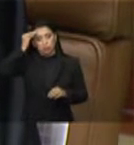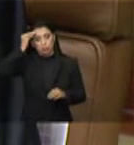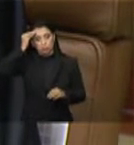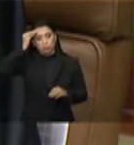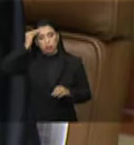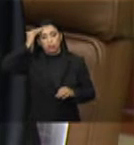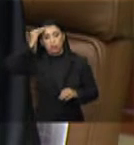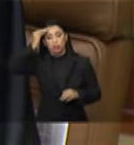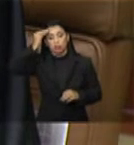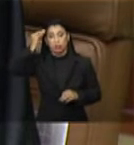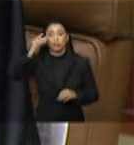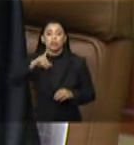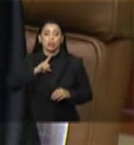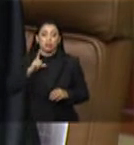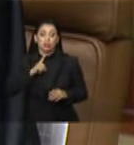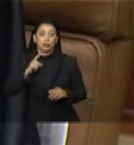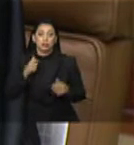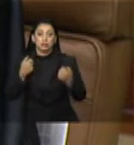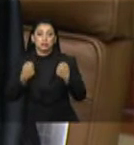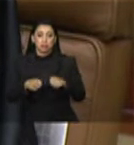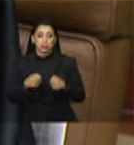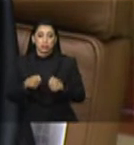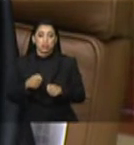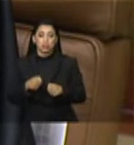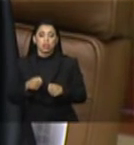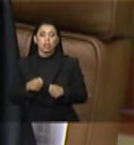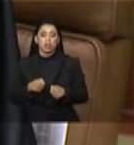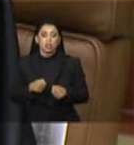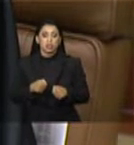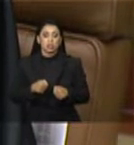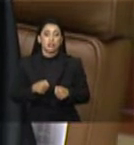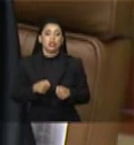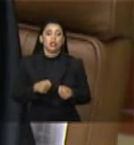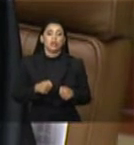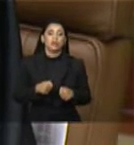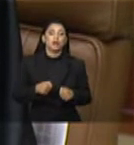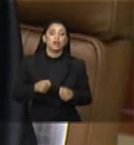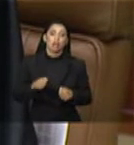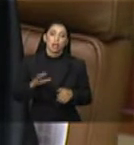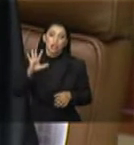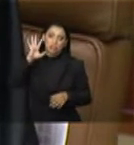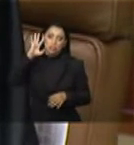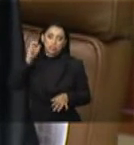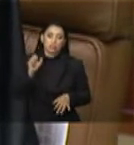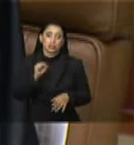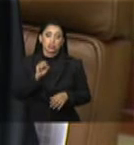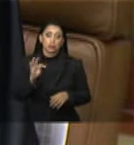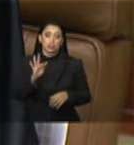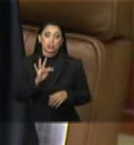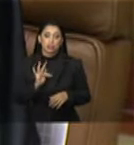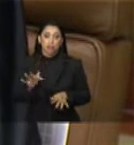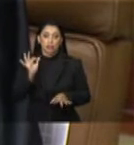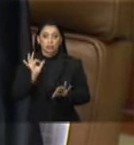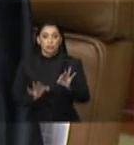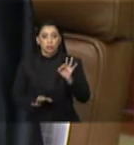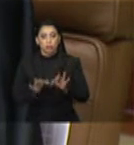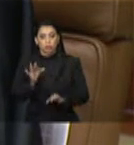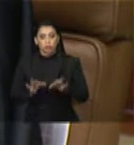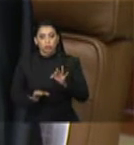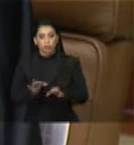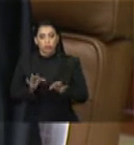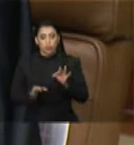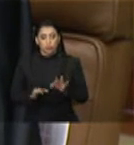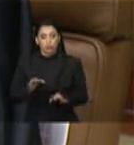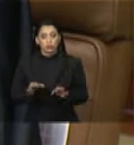recomendava a submissão da questão a esse tribunal pleno como agora está a se